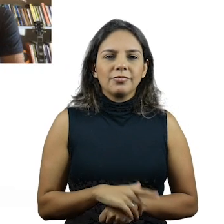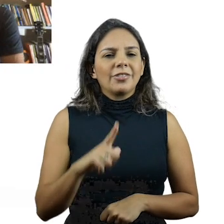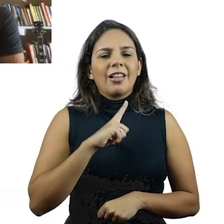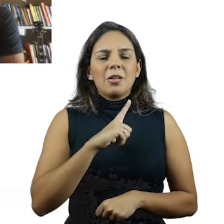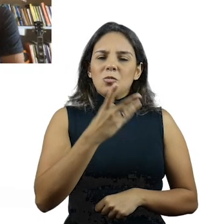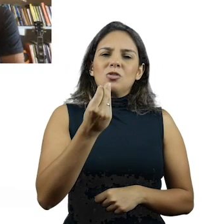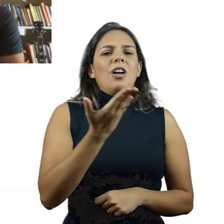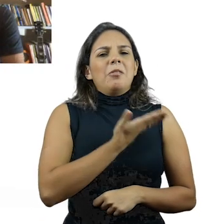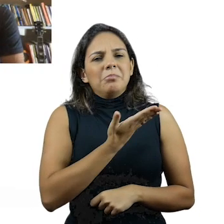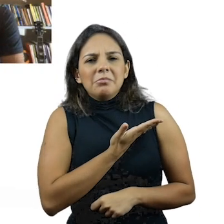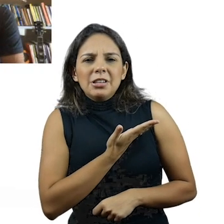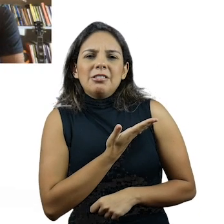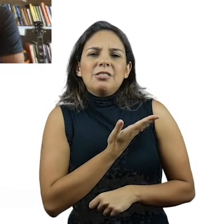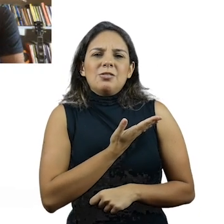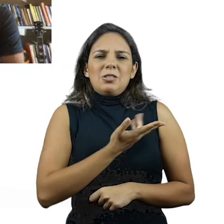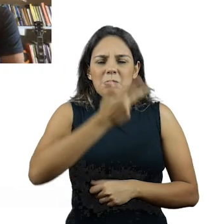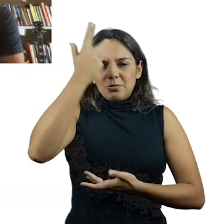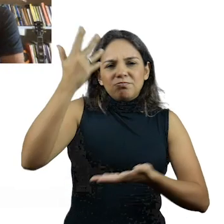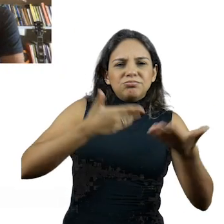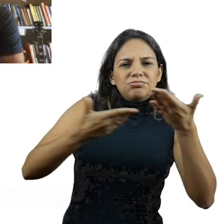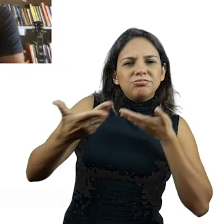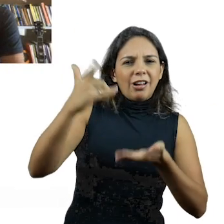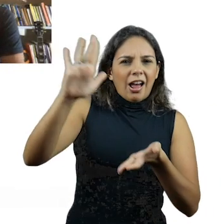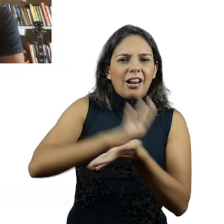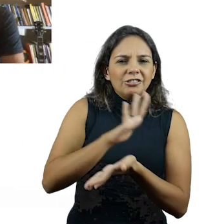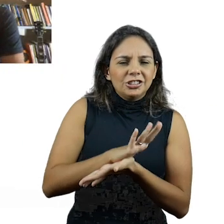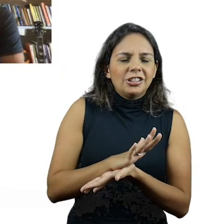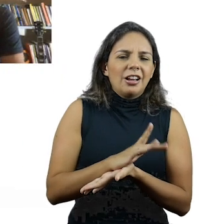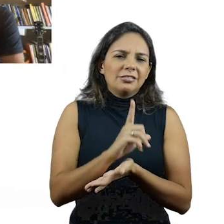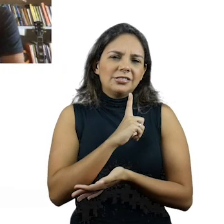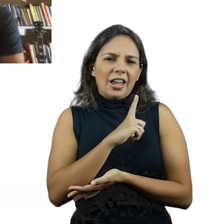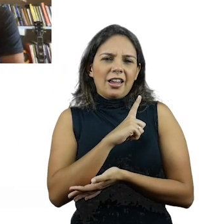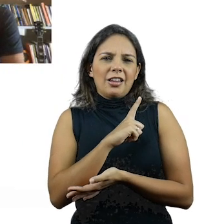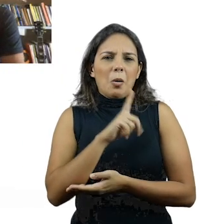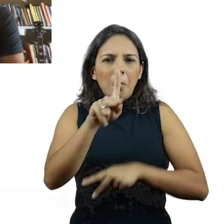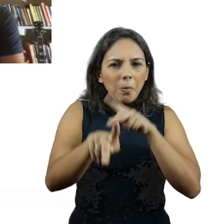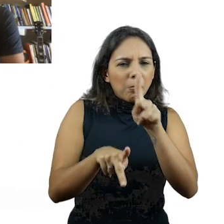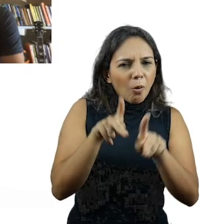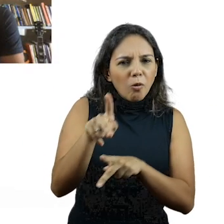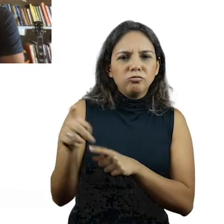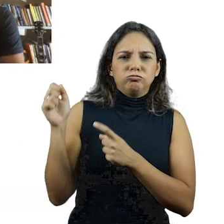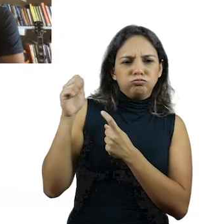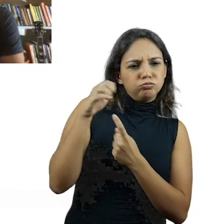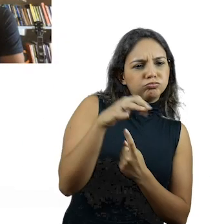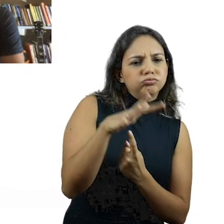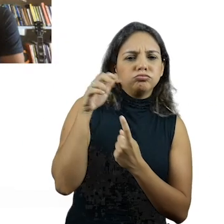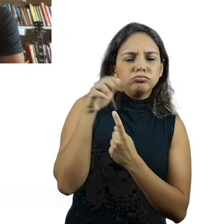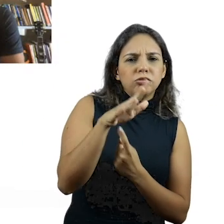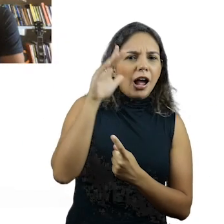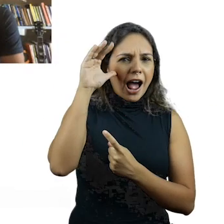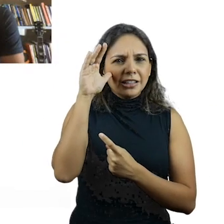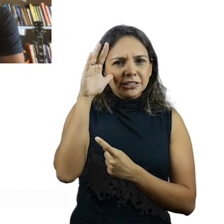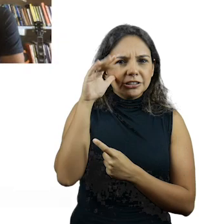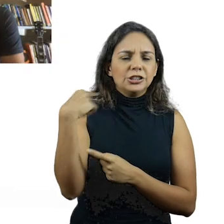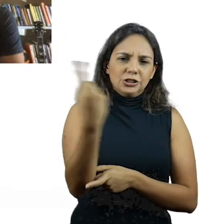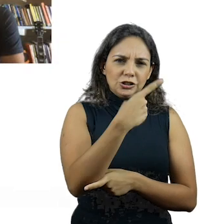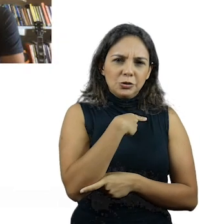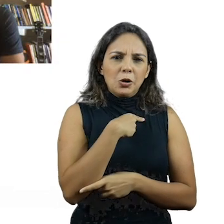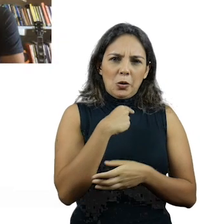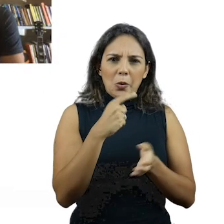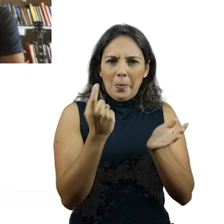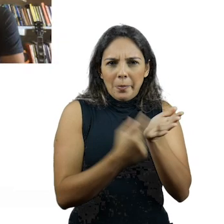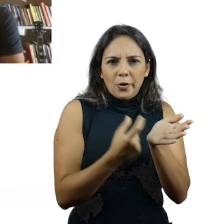amigos, colaboradores, público em potencial, que